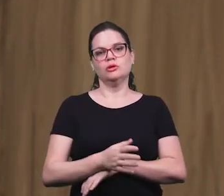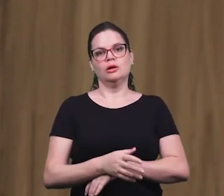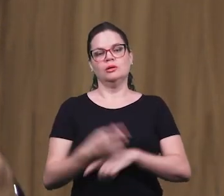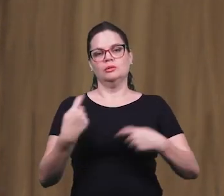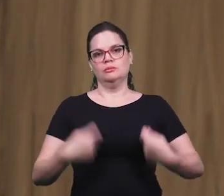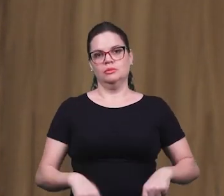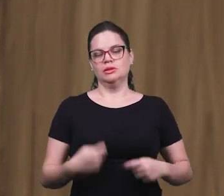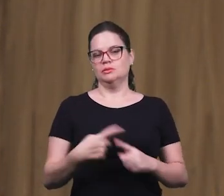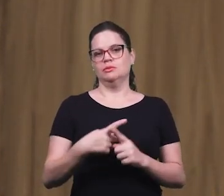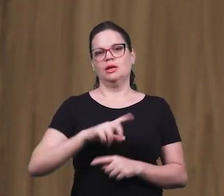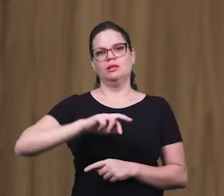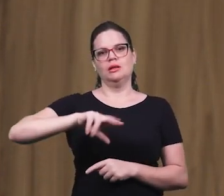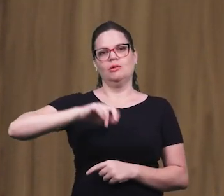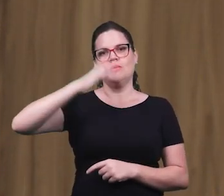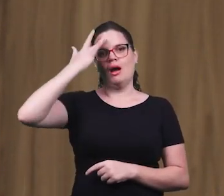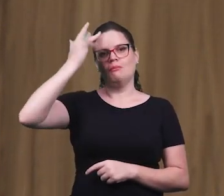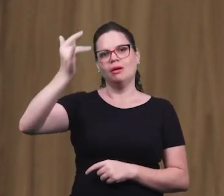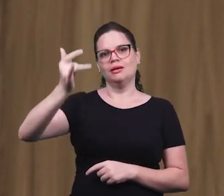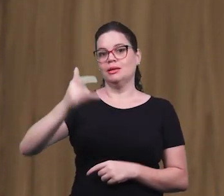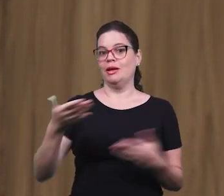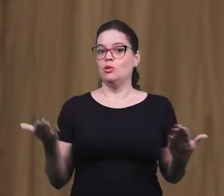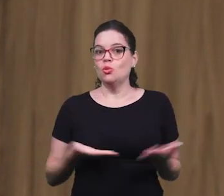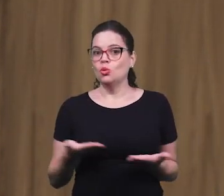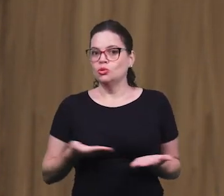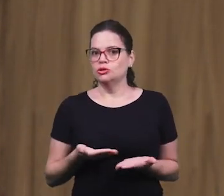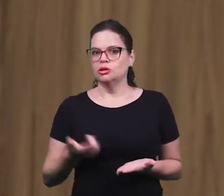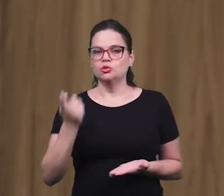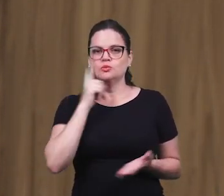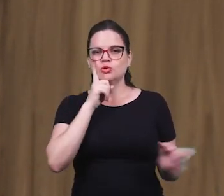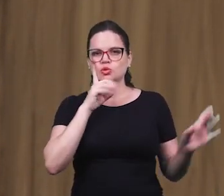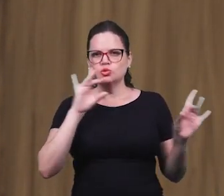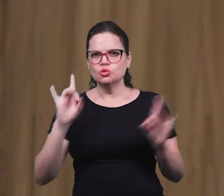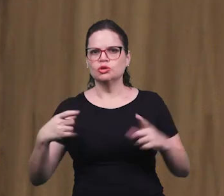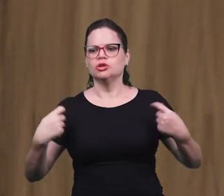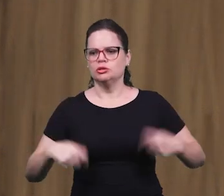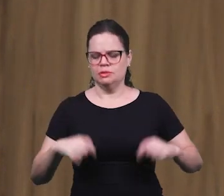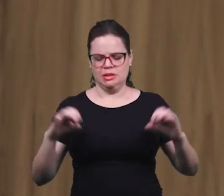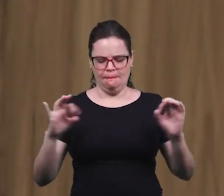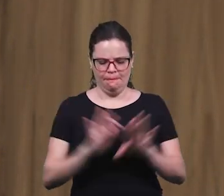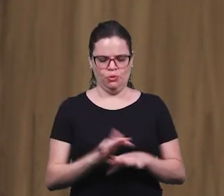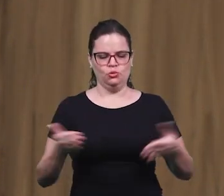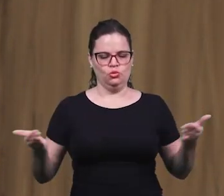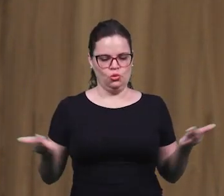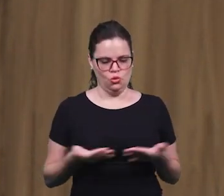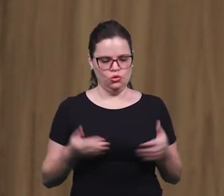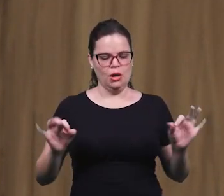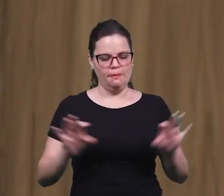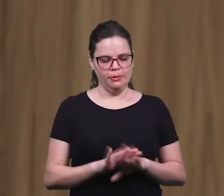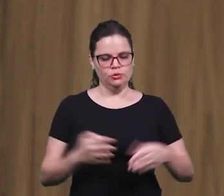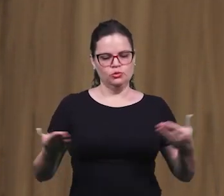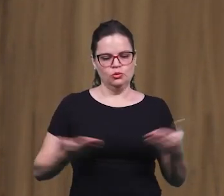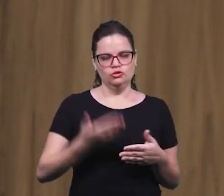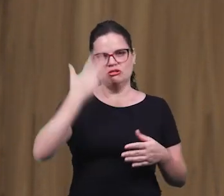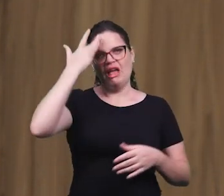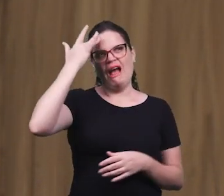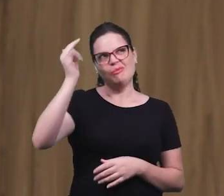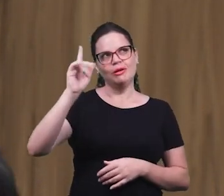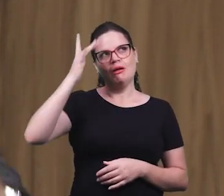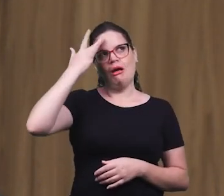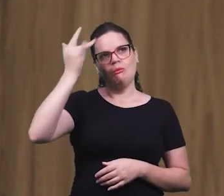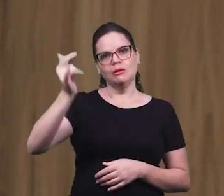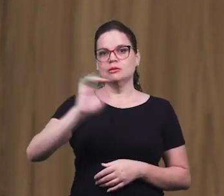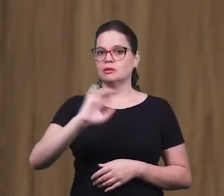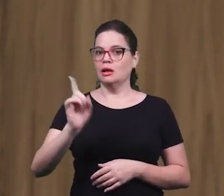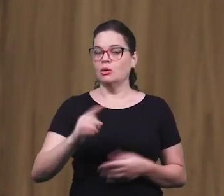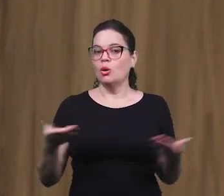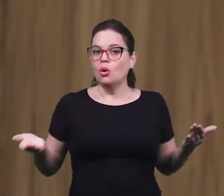momento amanhã. A volta do Senhor Jesus é hoje. Amém. É hoje que nós precisamos estar preparados. Porque se nós estamos preparados, a